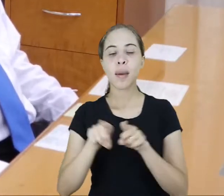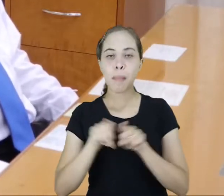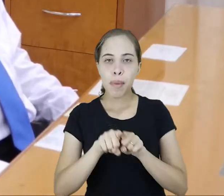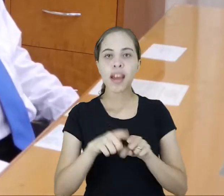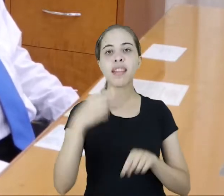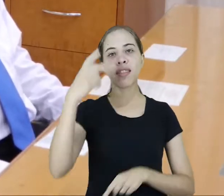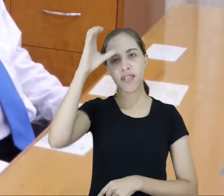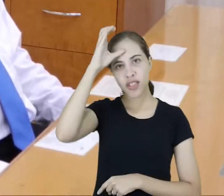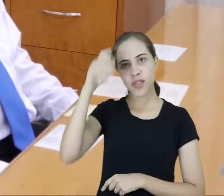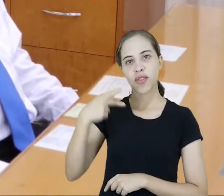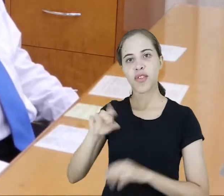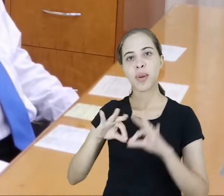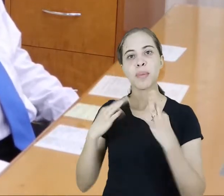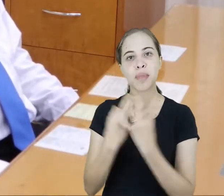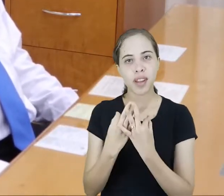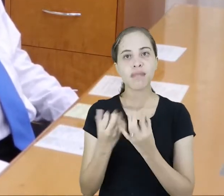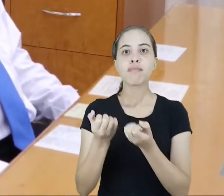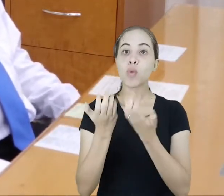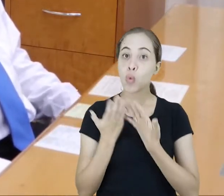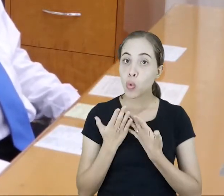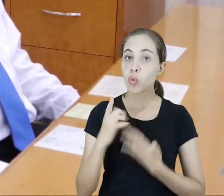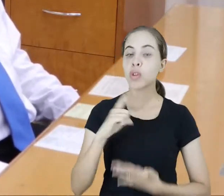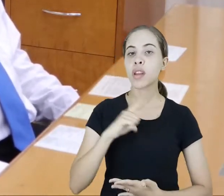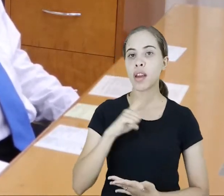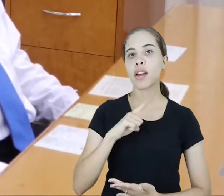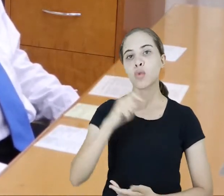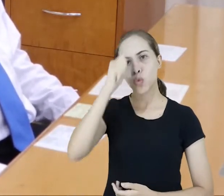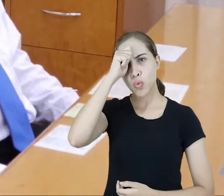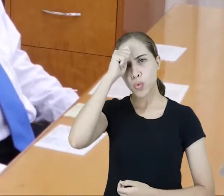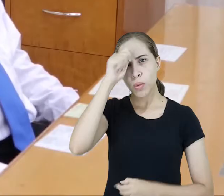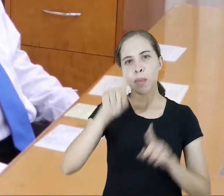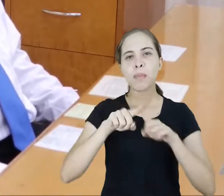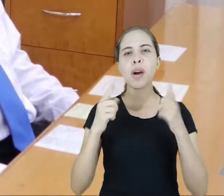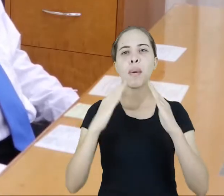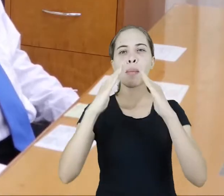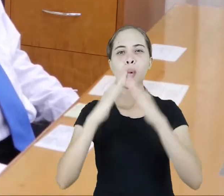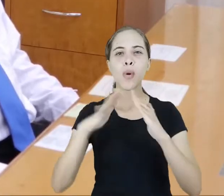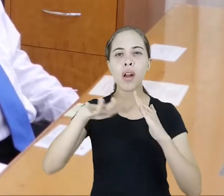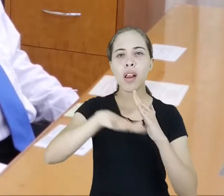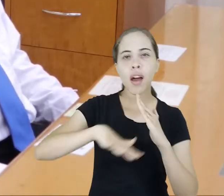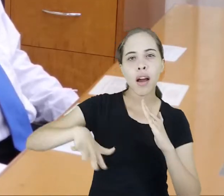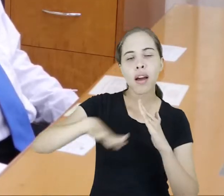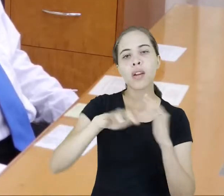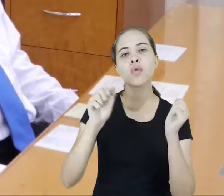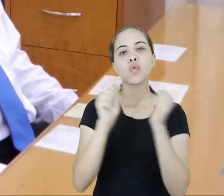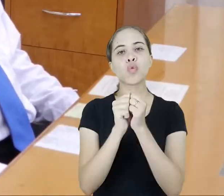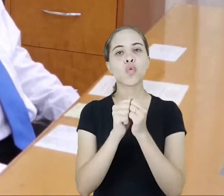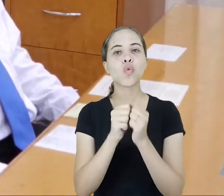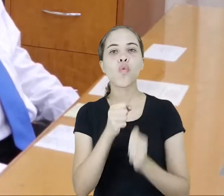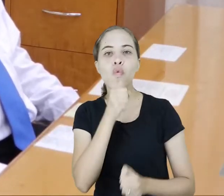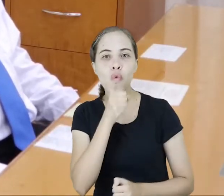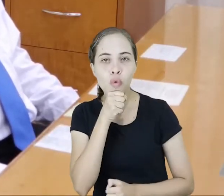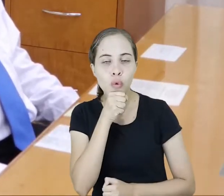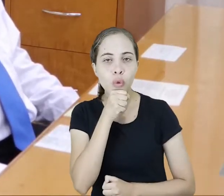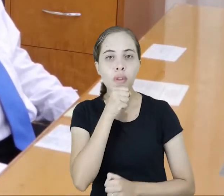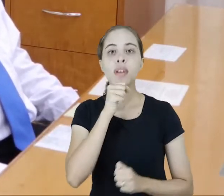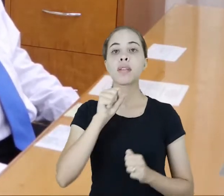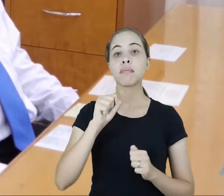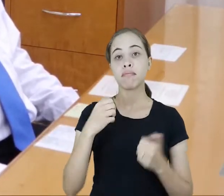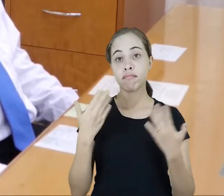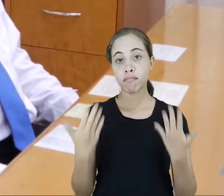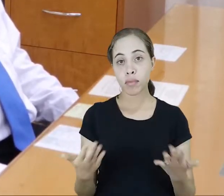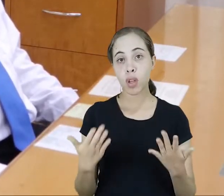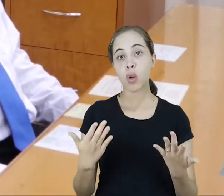falou que tinha mais um sobrinho, mas que estava morando lá no Canaçari com o avô dele, né? Eu pude falar